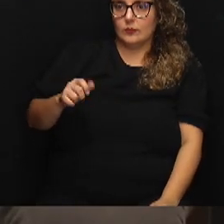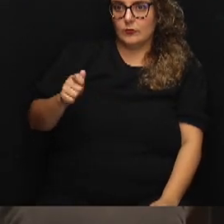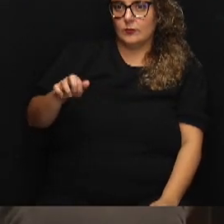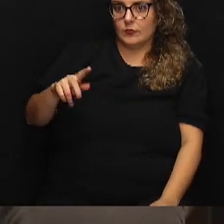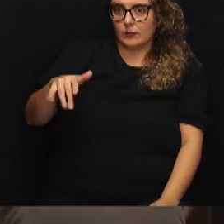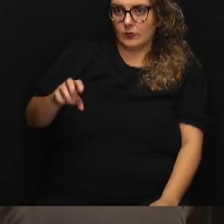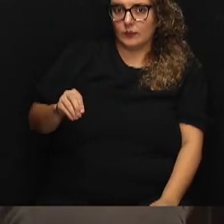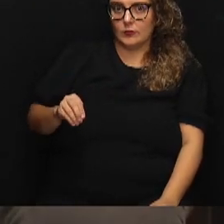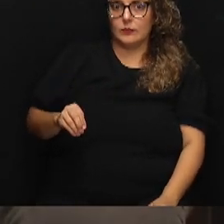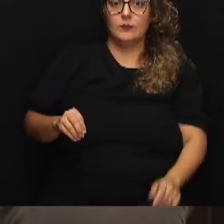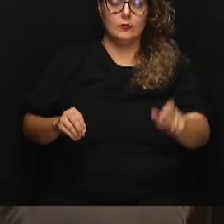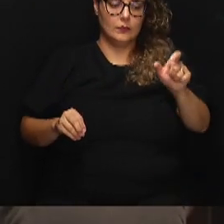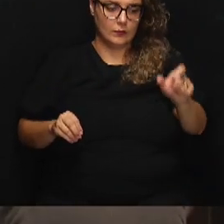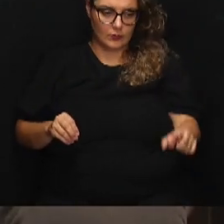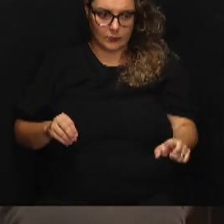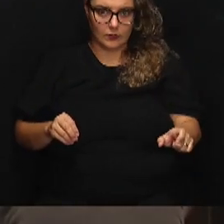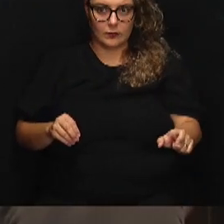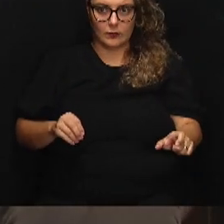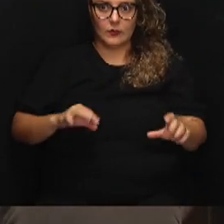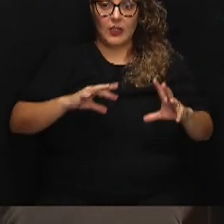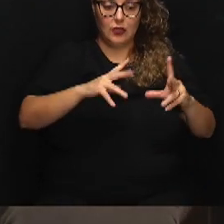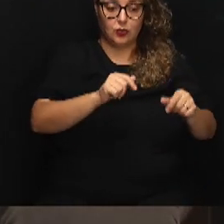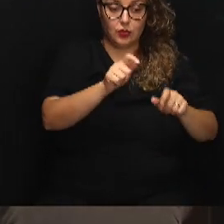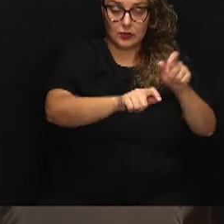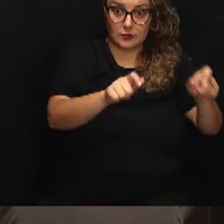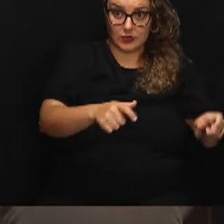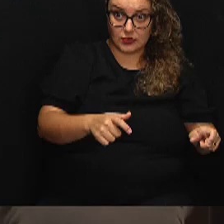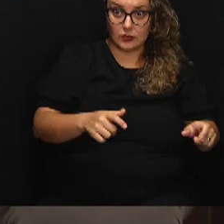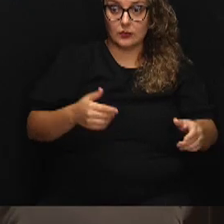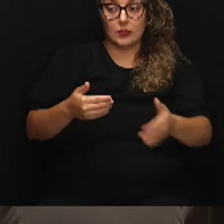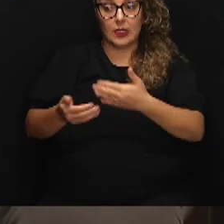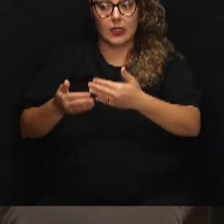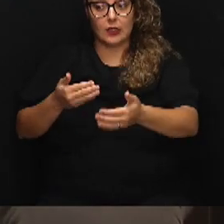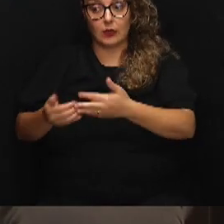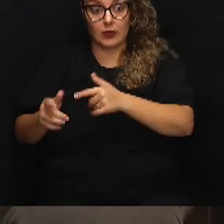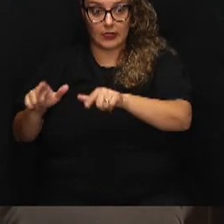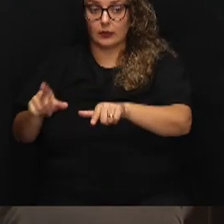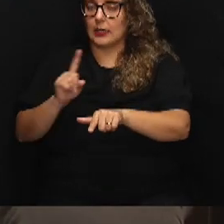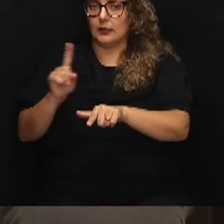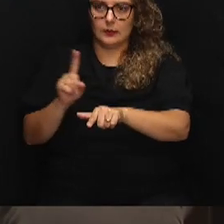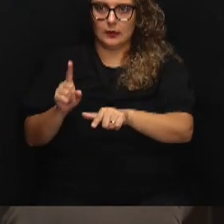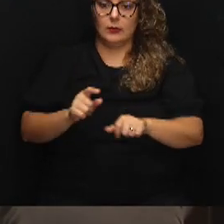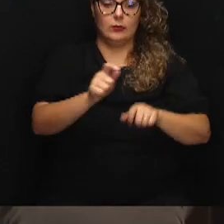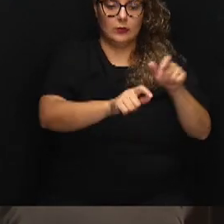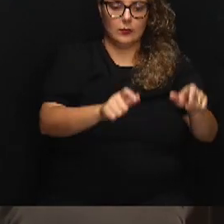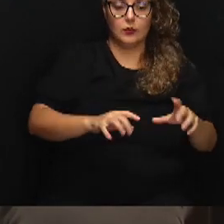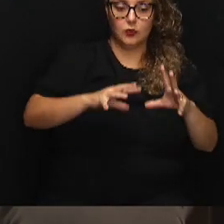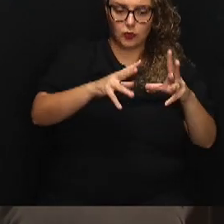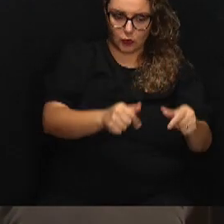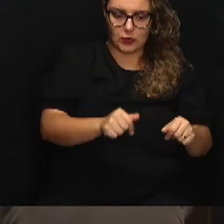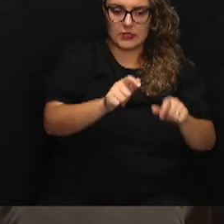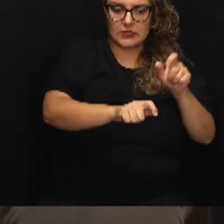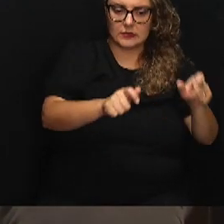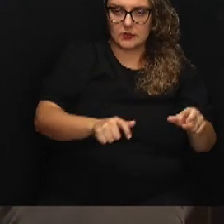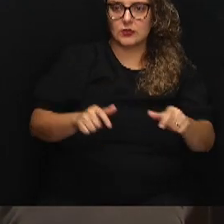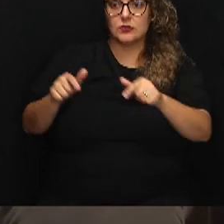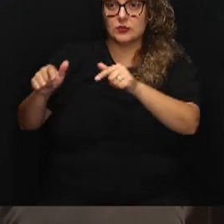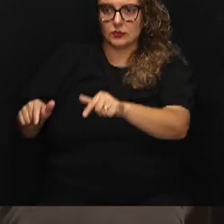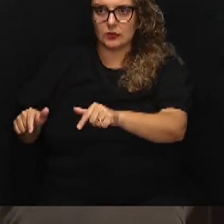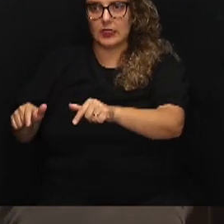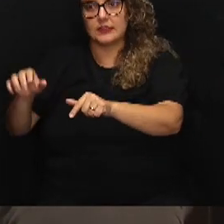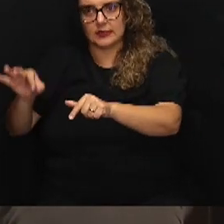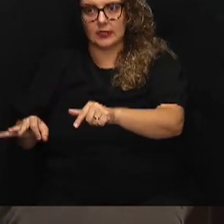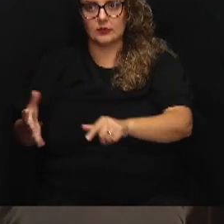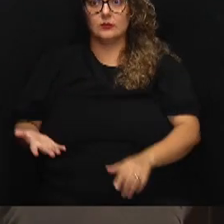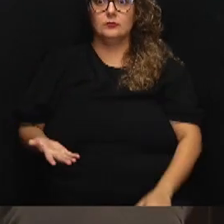pessoa no lugar certo. Então, isso é difícil acontecer, mas faz parte também essa transição de você acertar. Eu estou atuando numa área, mas eu posso ser